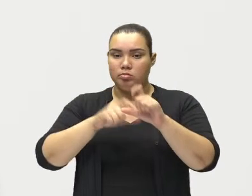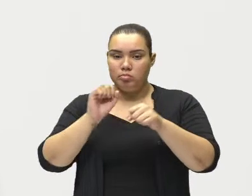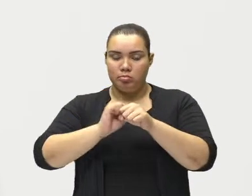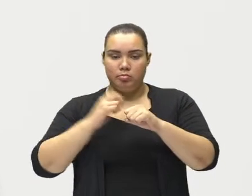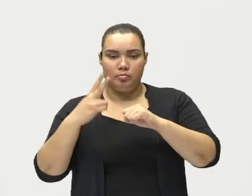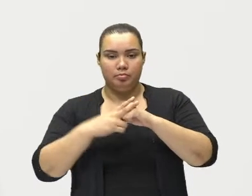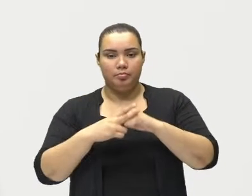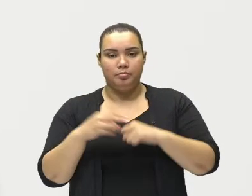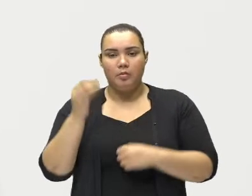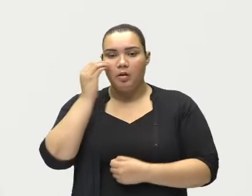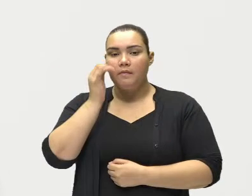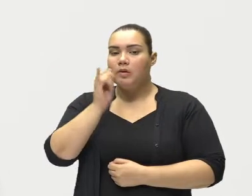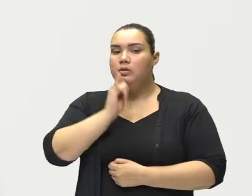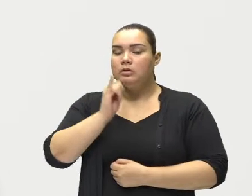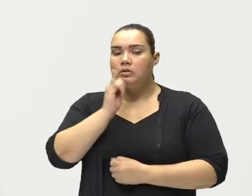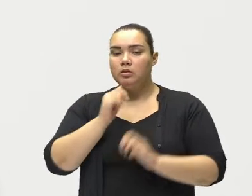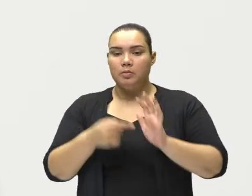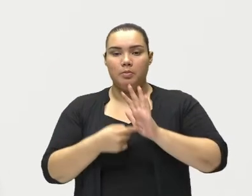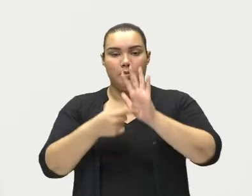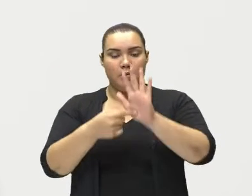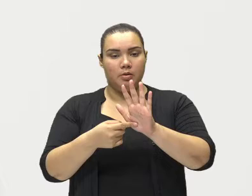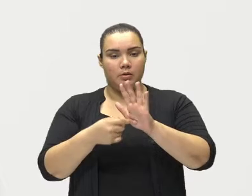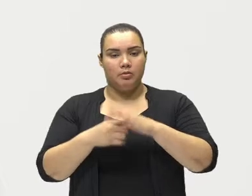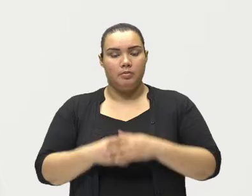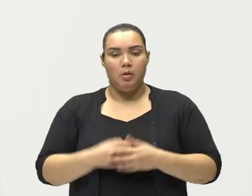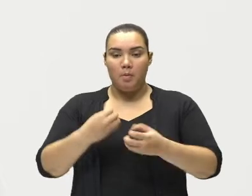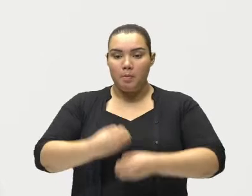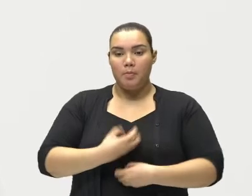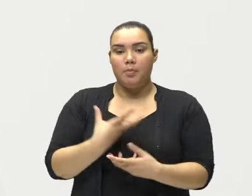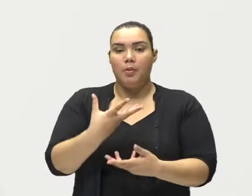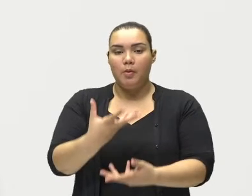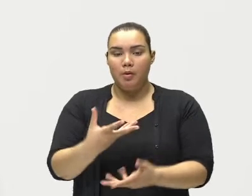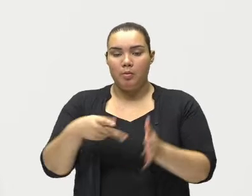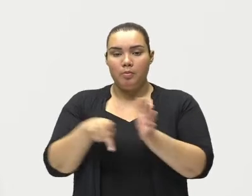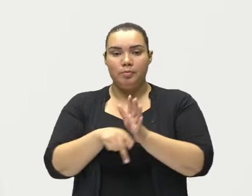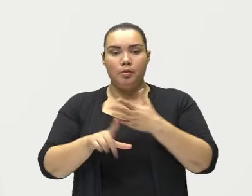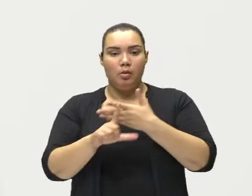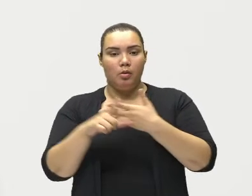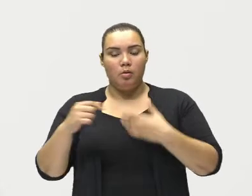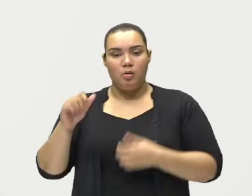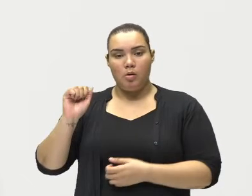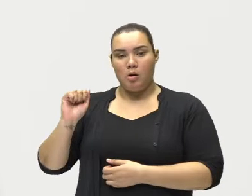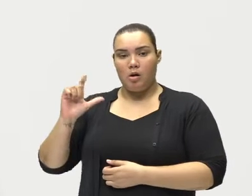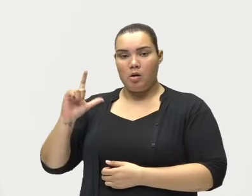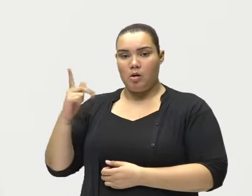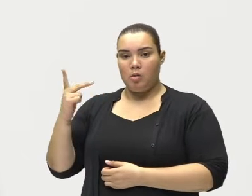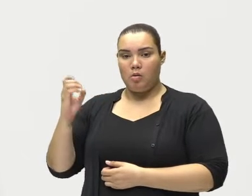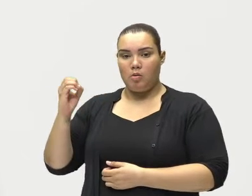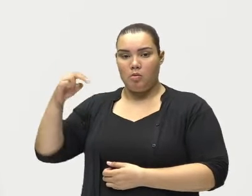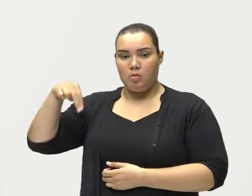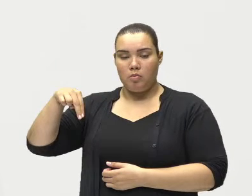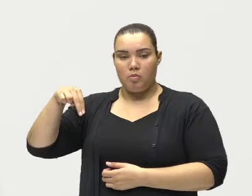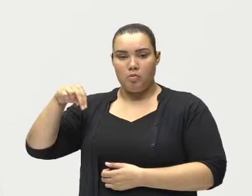o exemplo que nós trouxemos aqui, vamos trazer desse poema aqui do Alfonso Guimarães. Olha só,